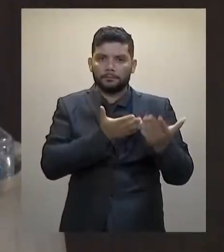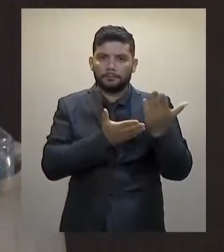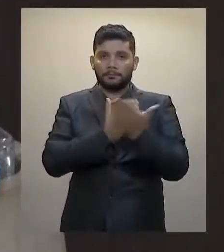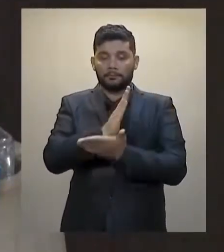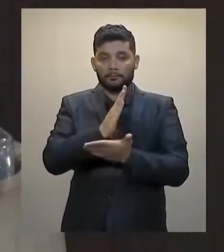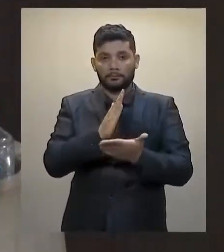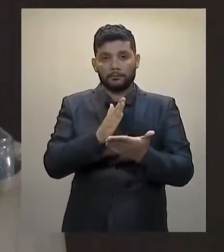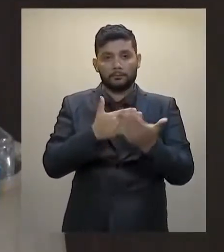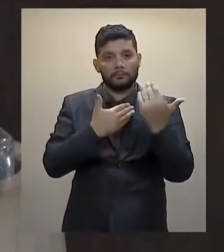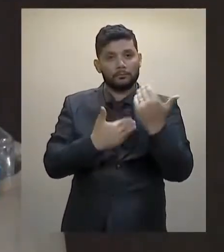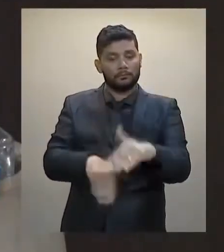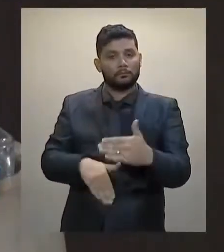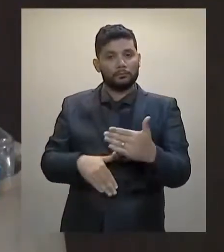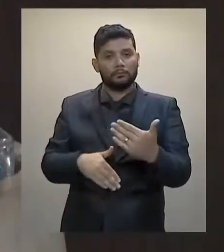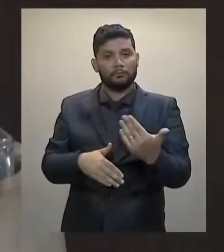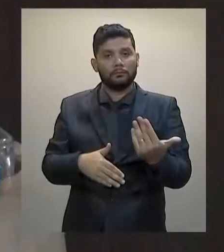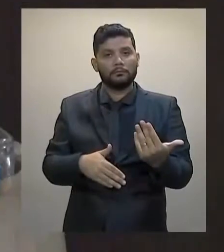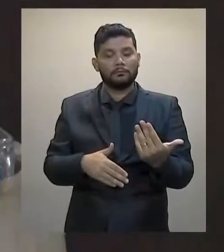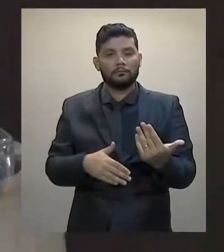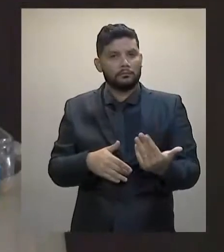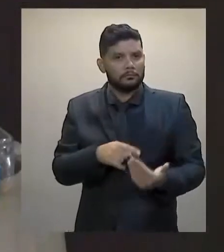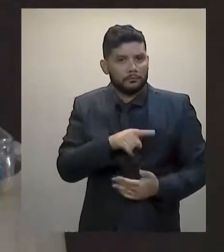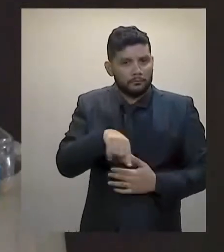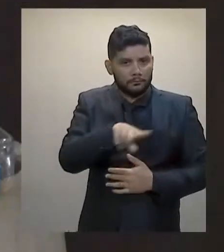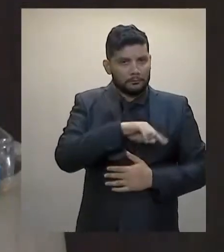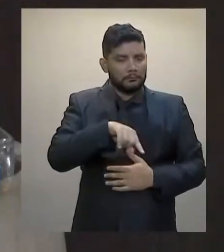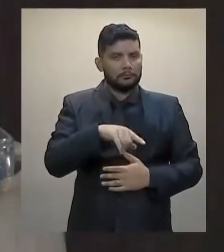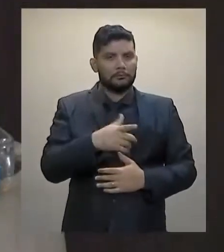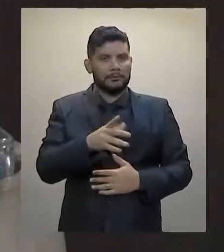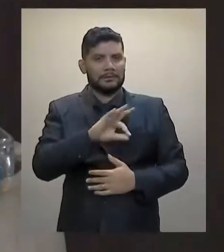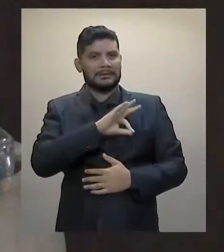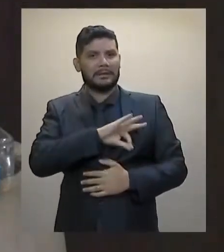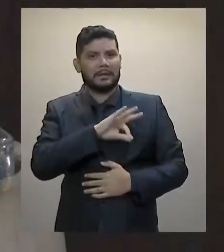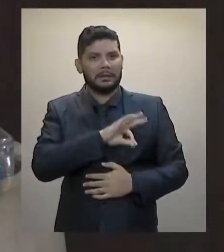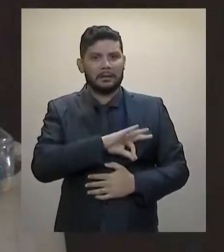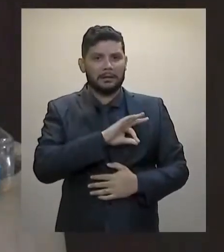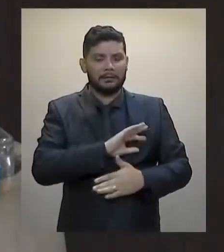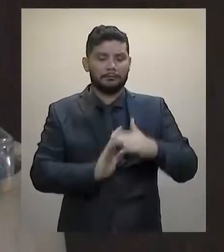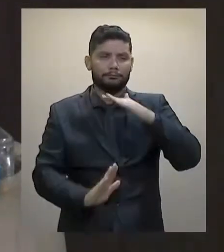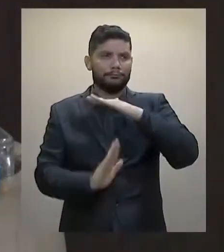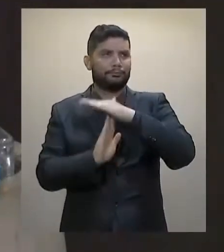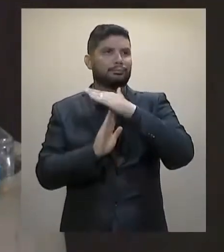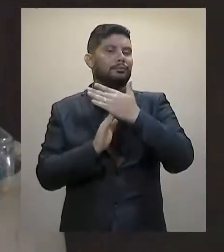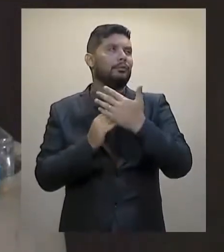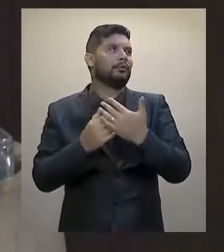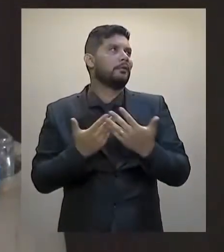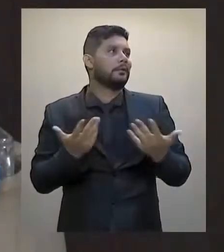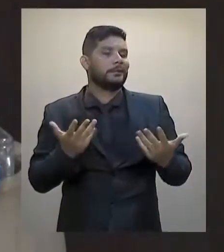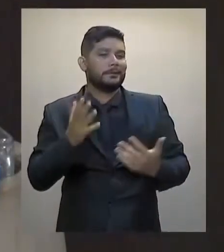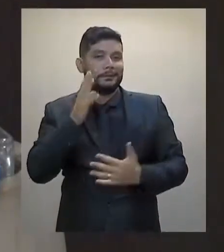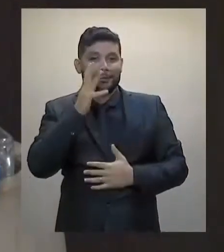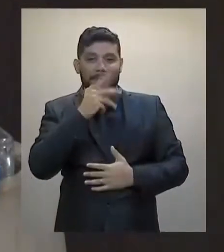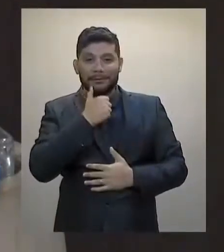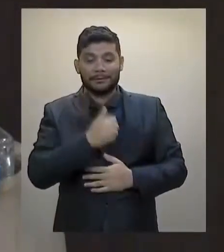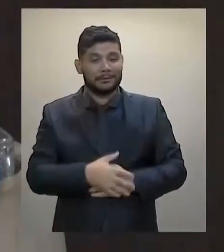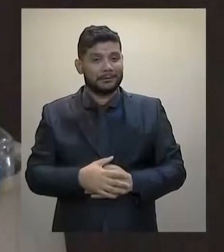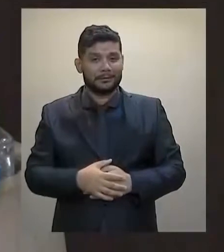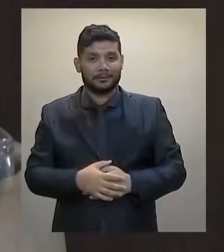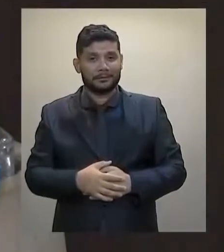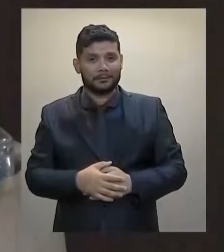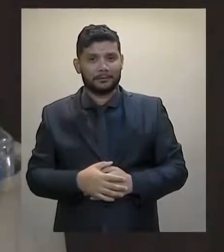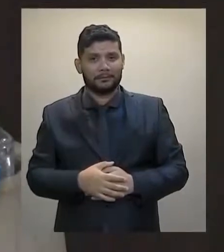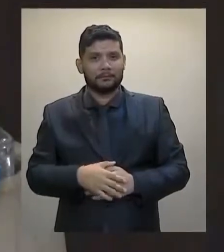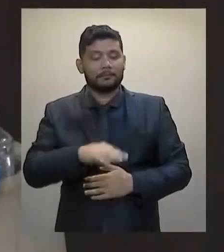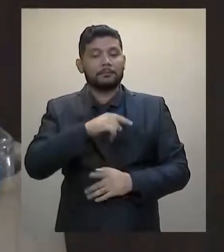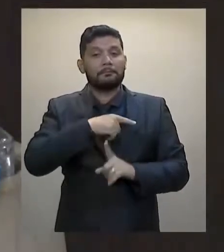público para professor, esse está muito longe dos tetos salariais. Muito longe, eu quero repetir isso. A média